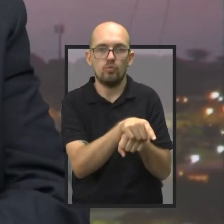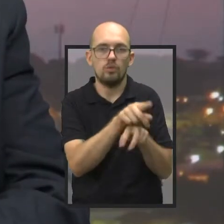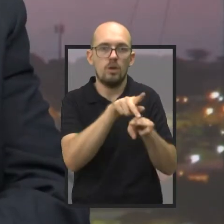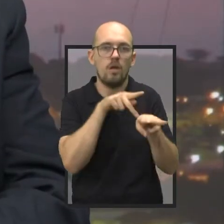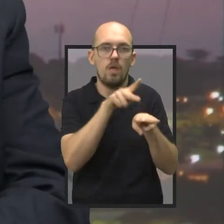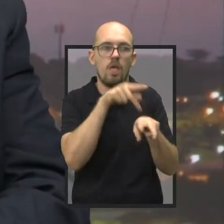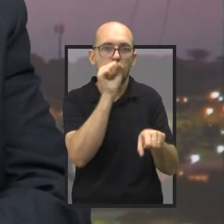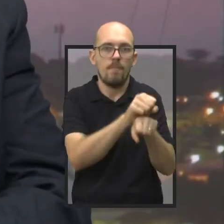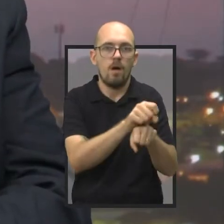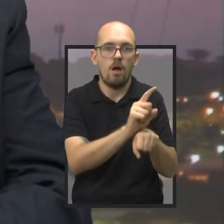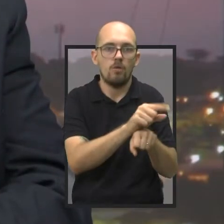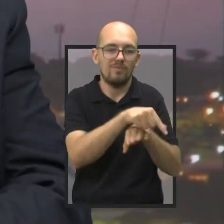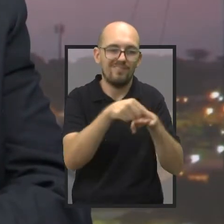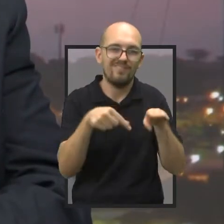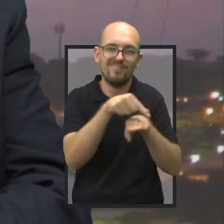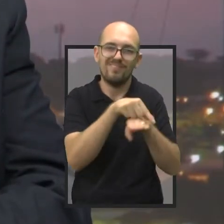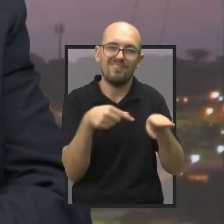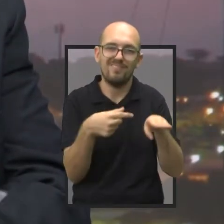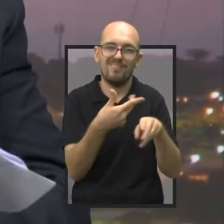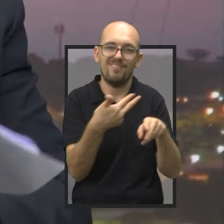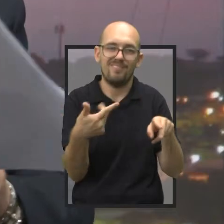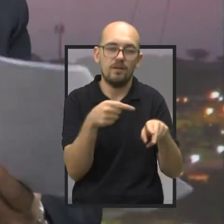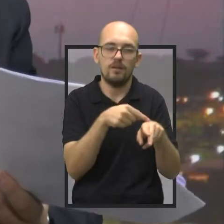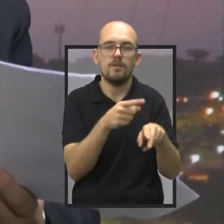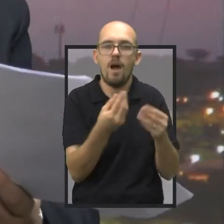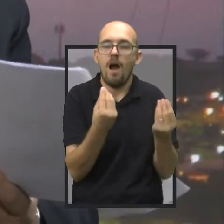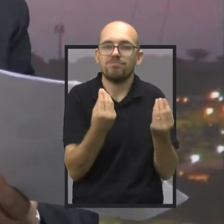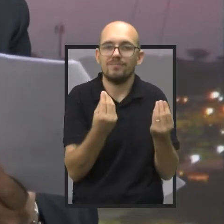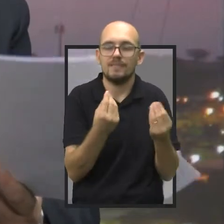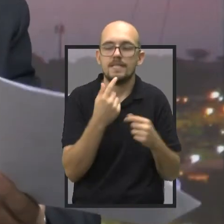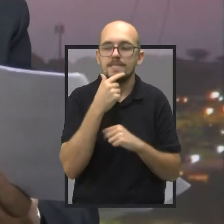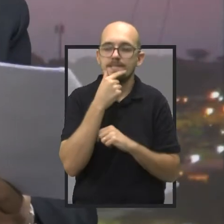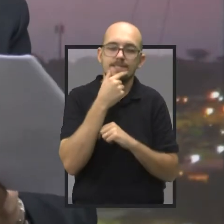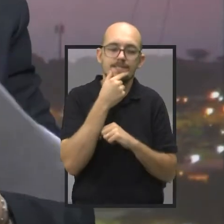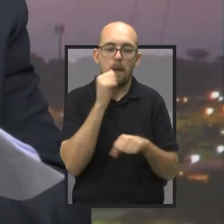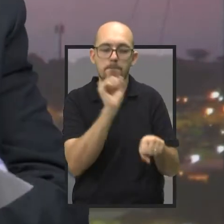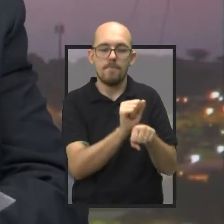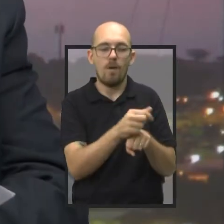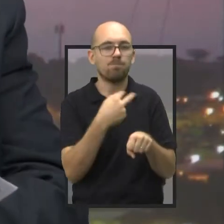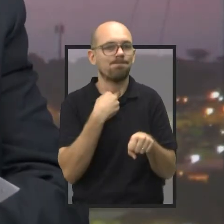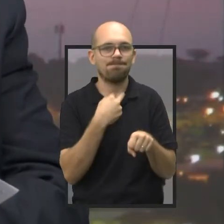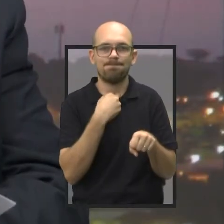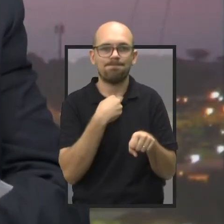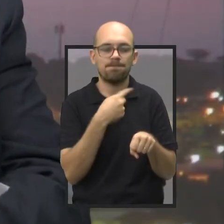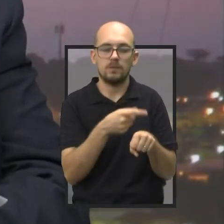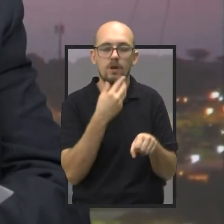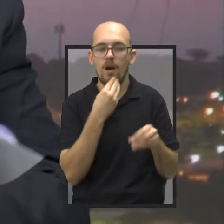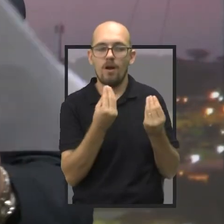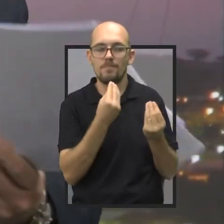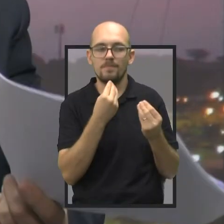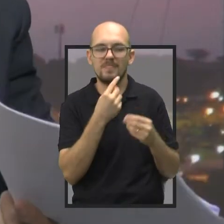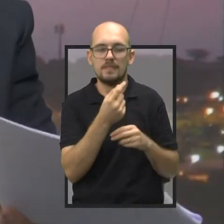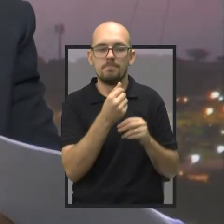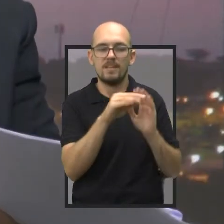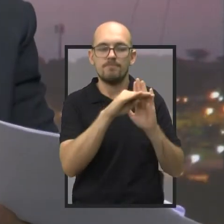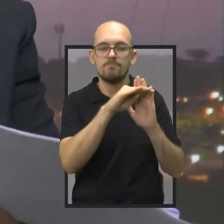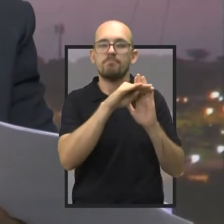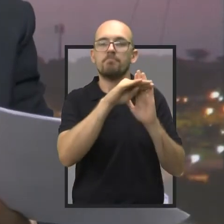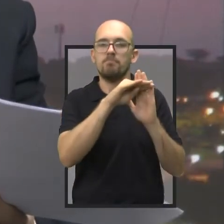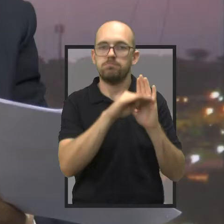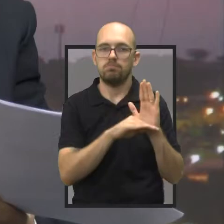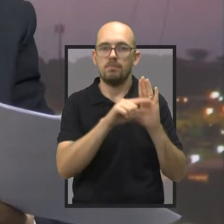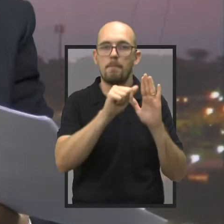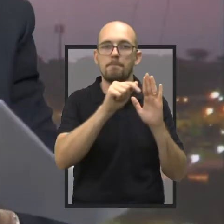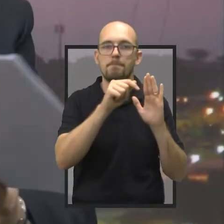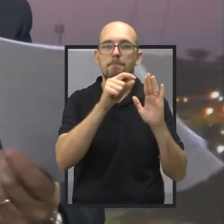demanda nisto? Né? Dessa oferta que está lá parada. Como eu gero? Eu faço uma